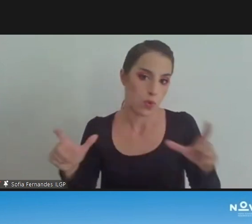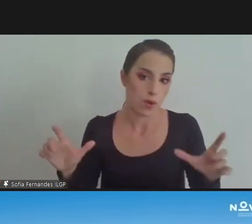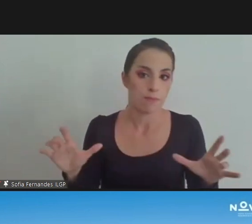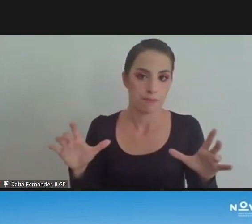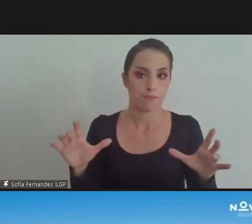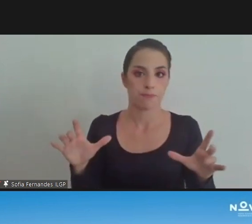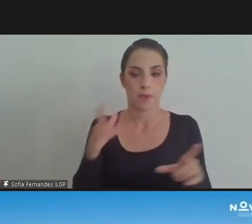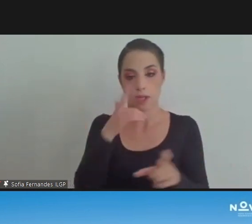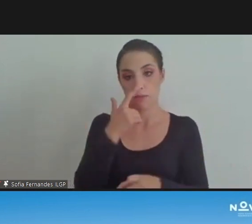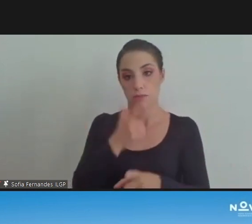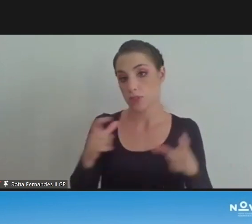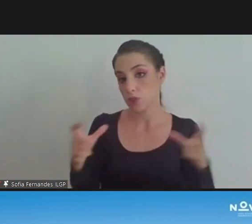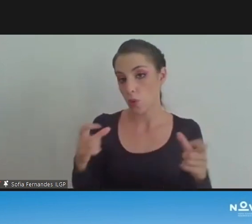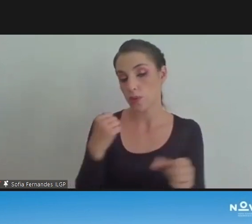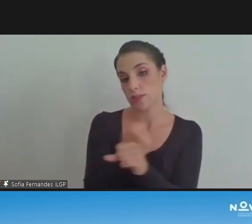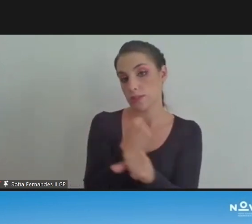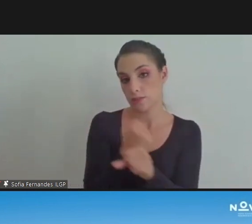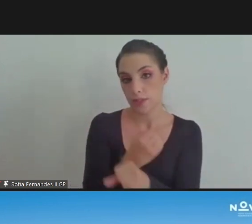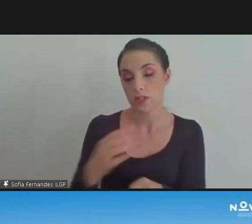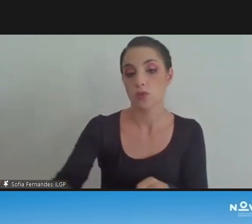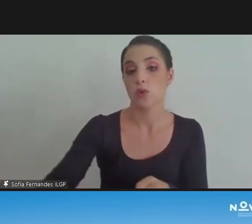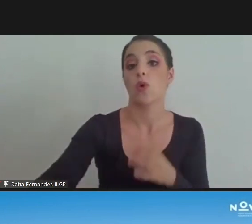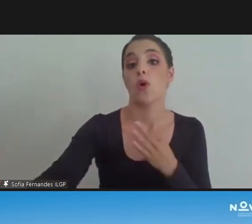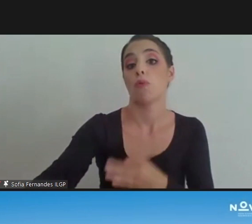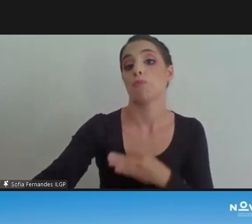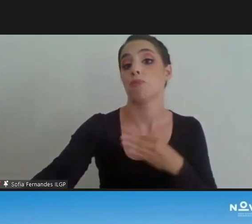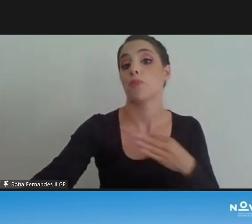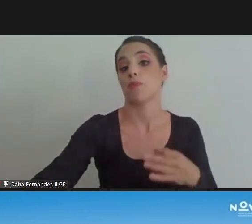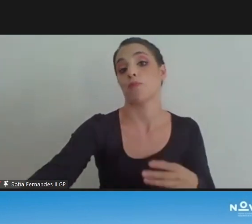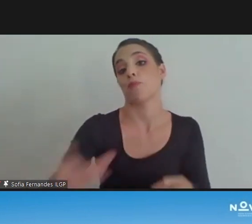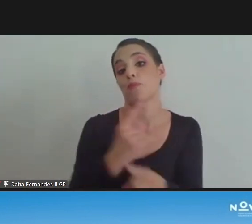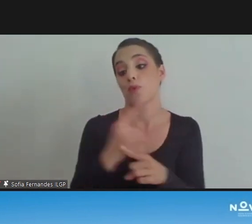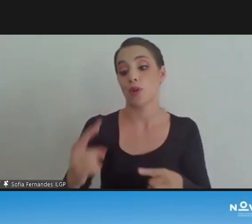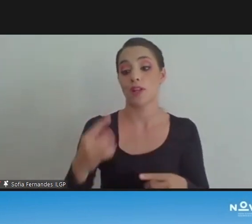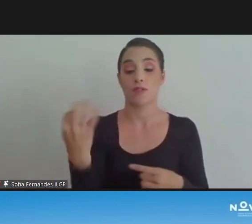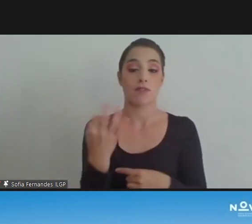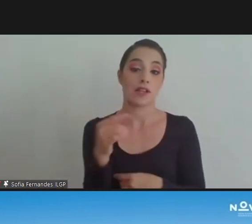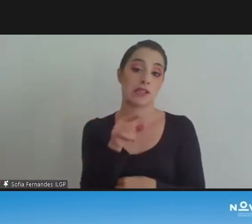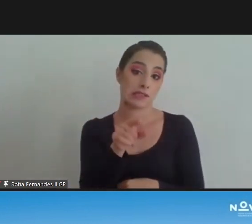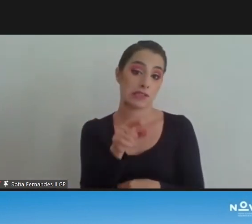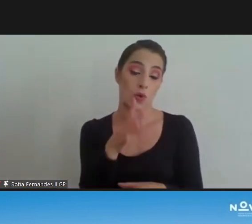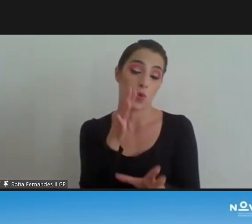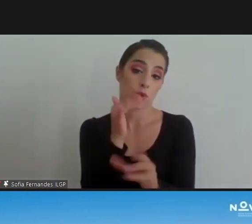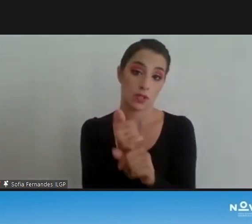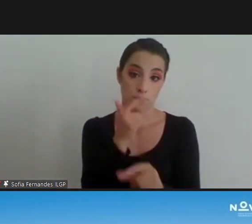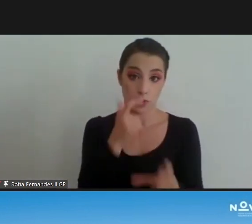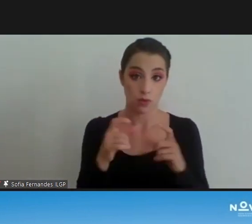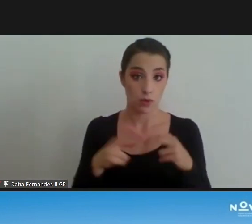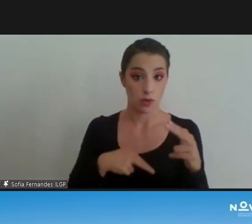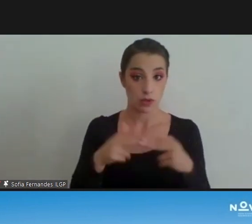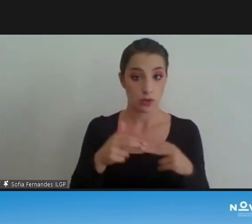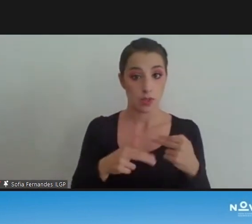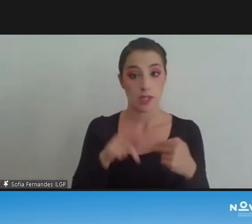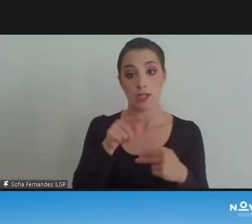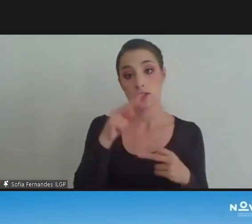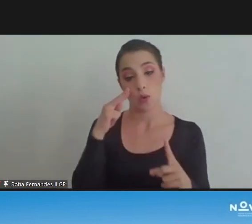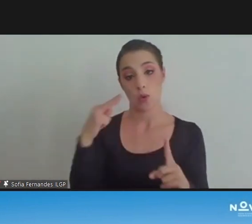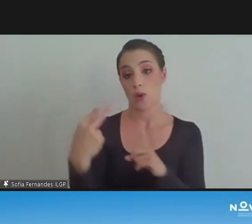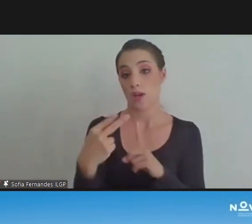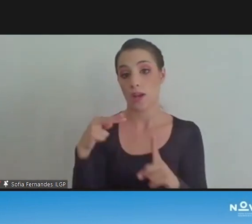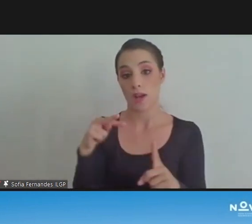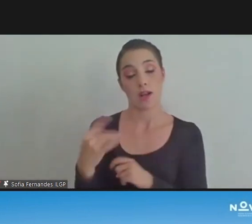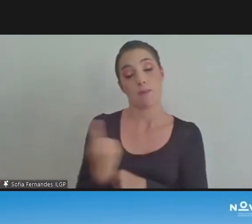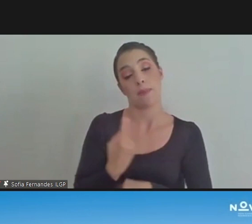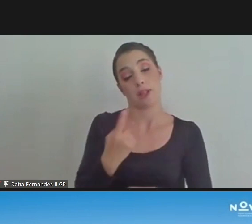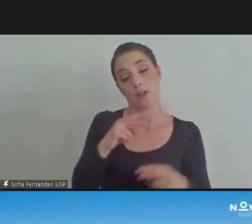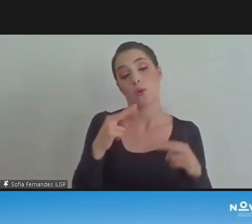do usuário do serviço, porque, afinal, essas outras pessoas todas que estão construindo esse olhar de inovação têm que construir isso